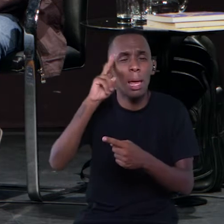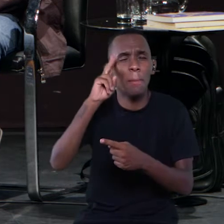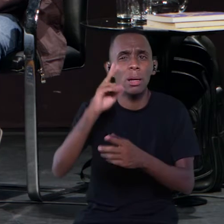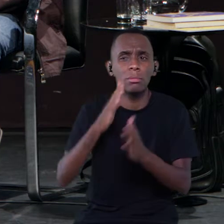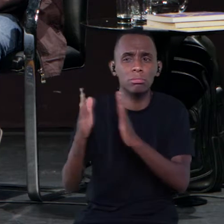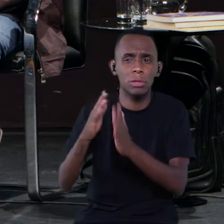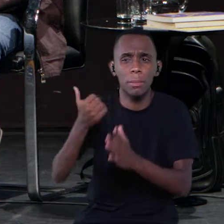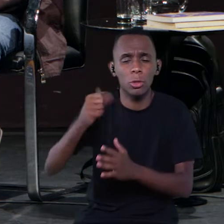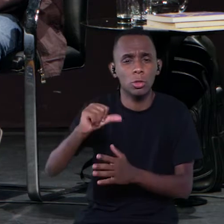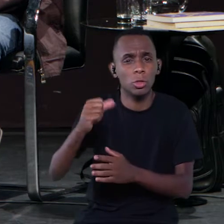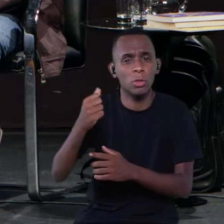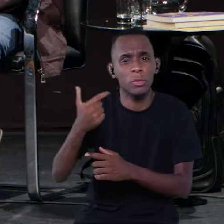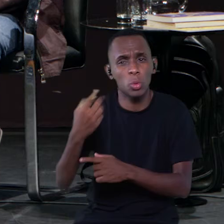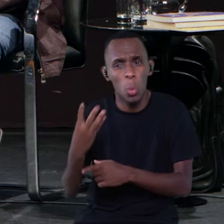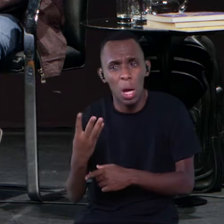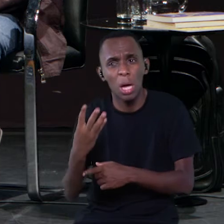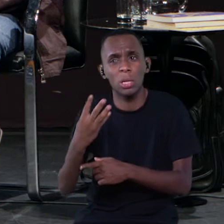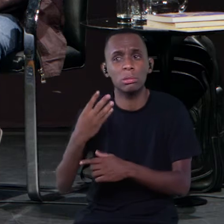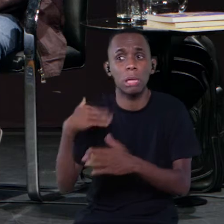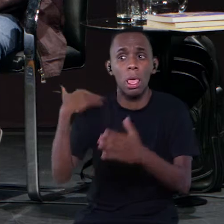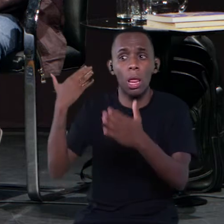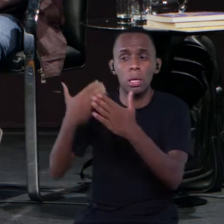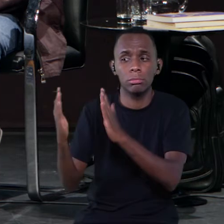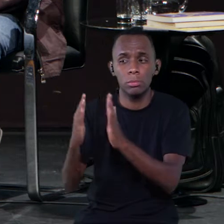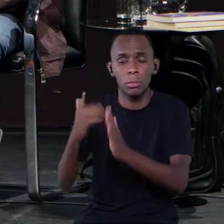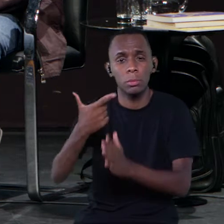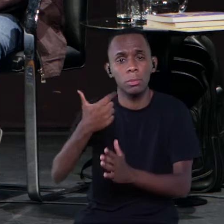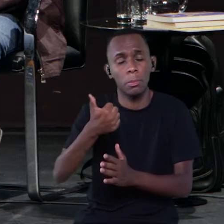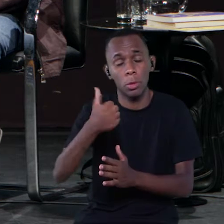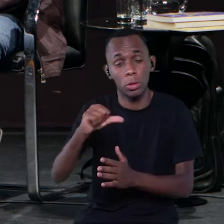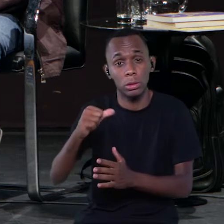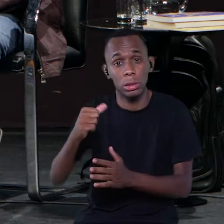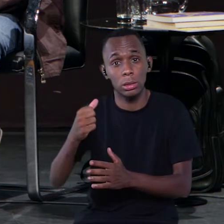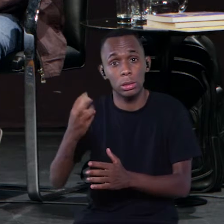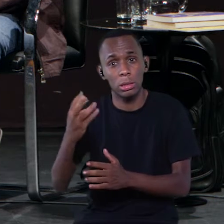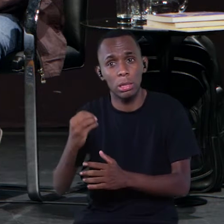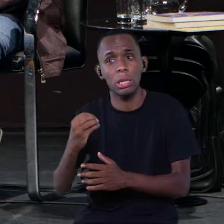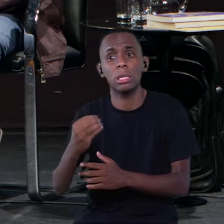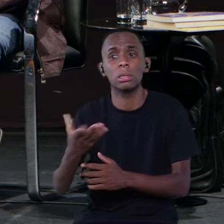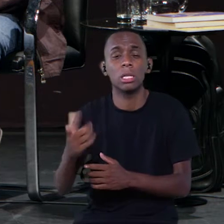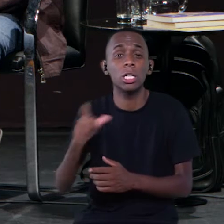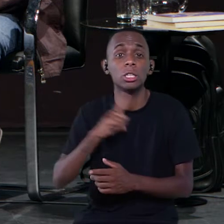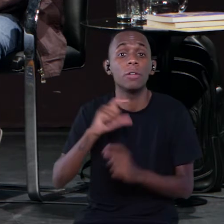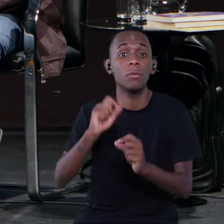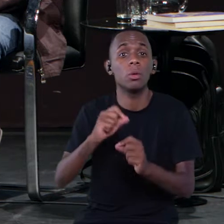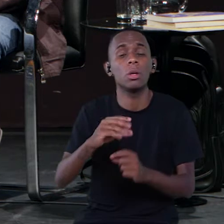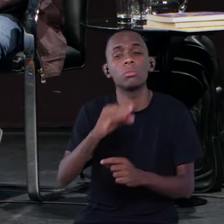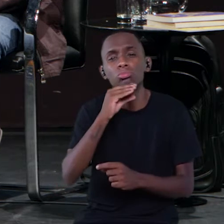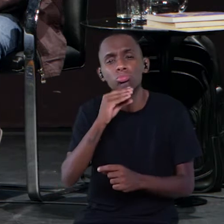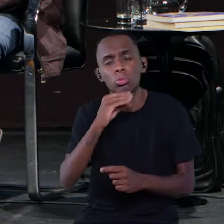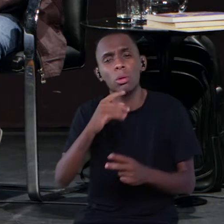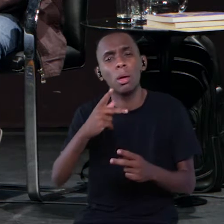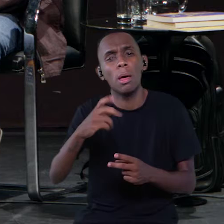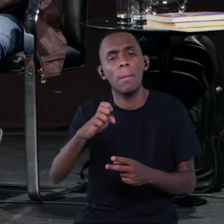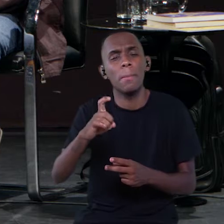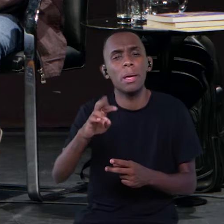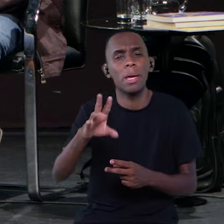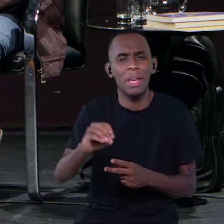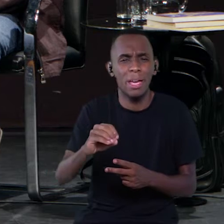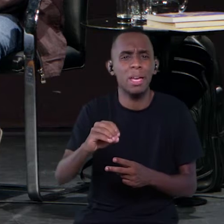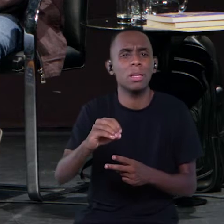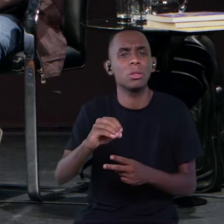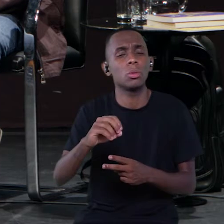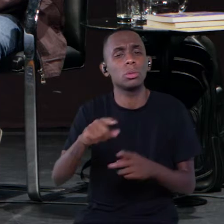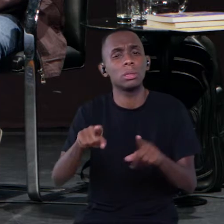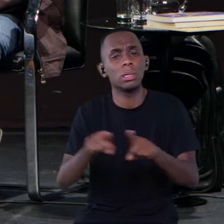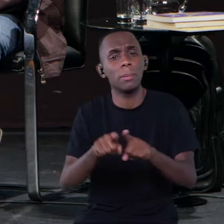em 24, 25, até 30 saíram de Belo Horizonte, Drummond, Pedro Nava, Guimarães Rosa, por